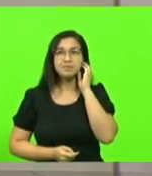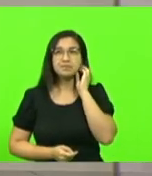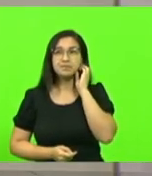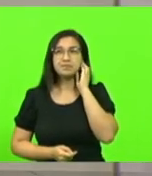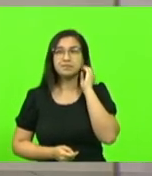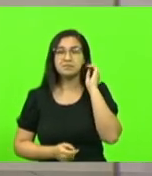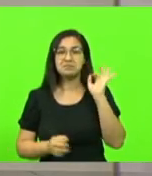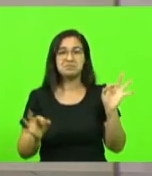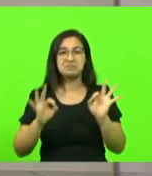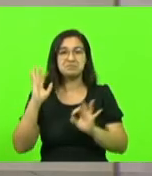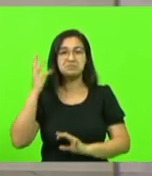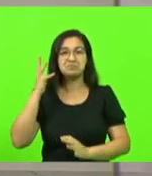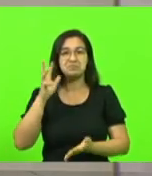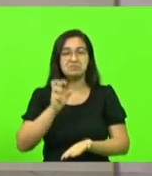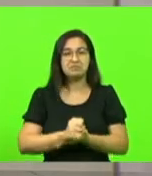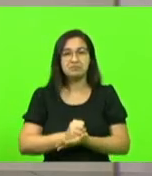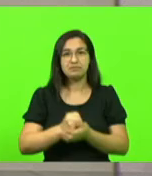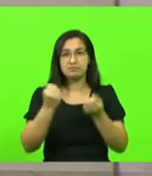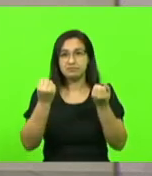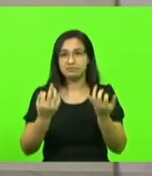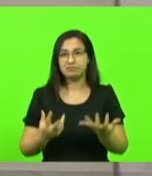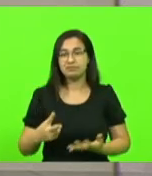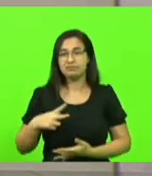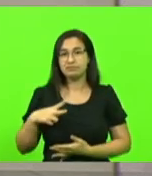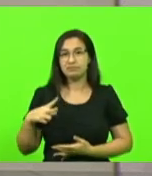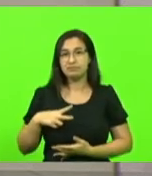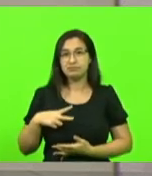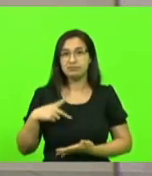Não havendo mais oradores inscritos em explicações